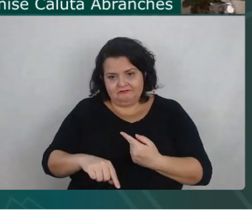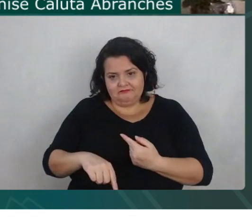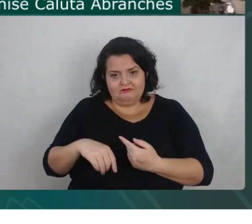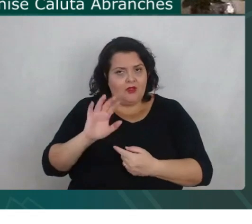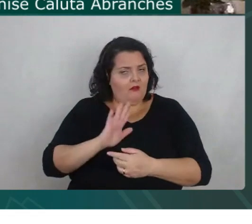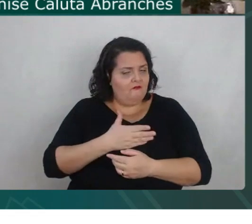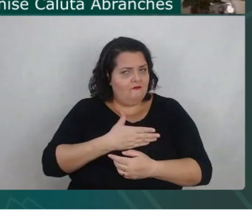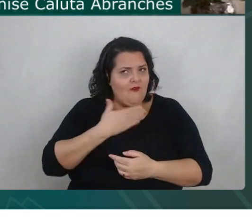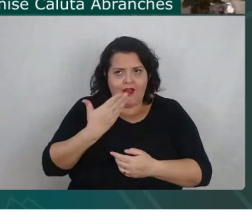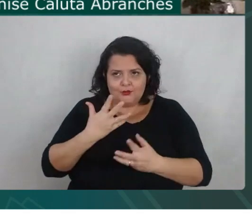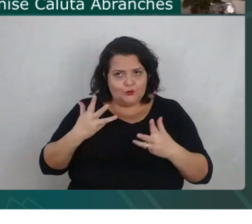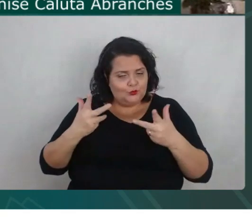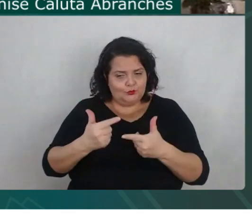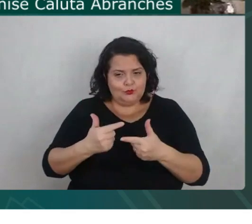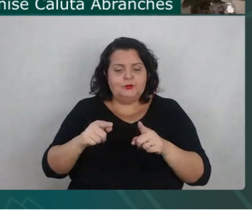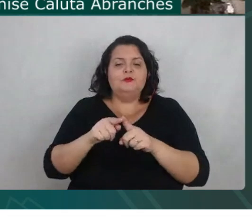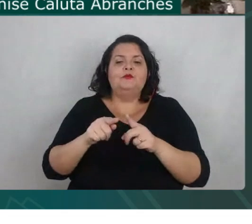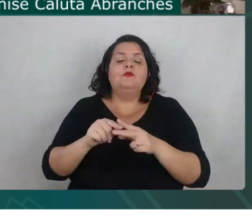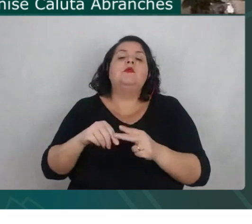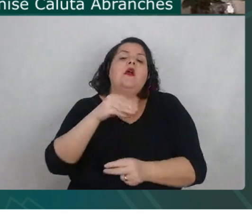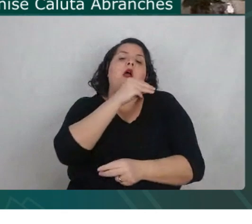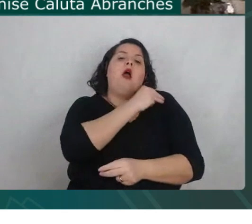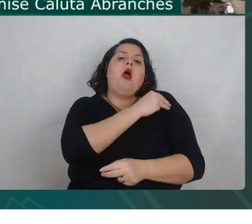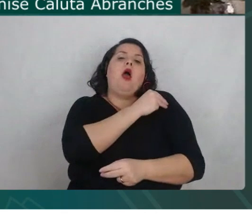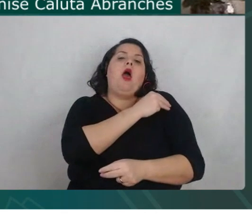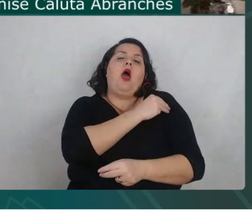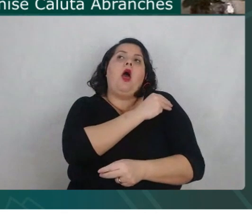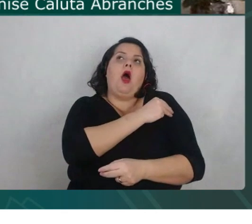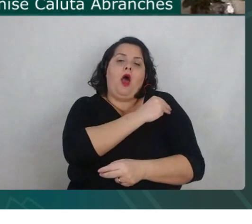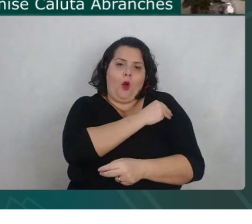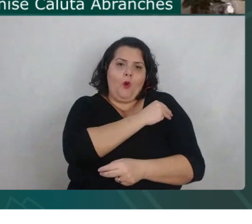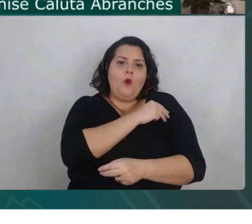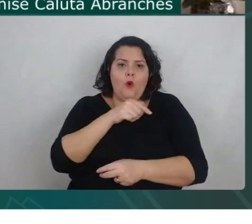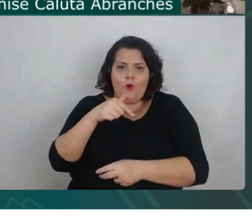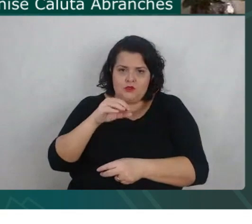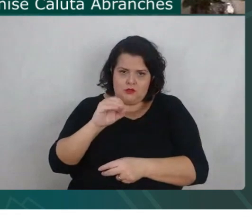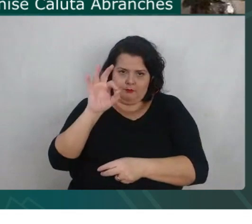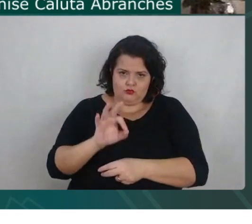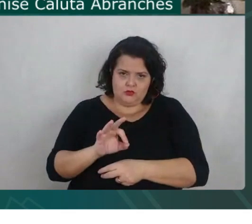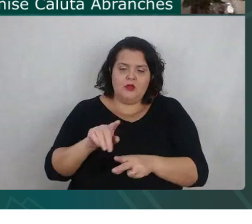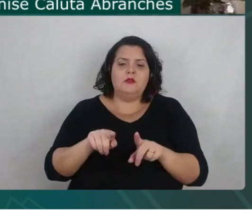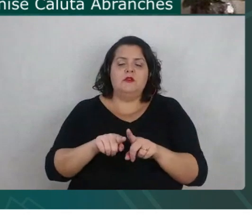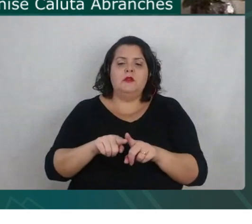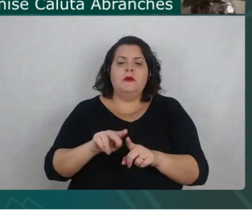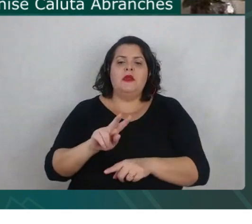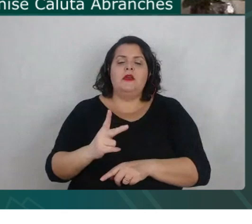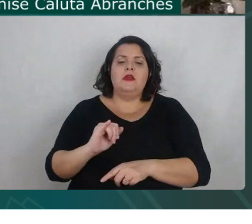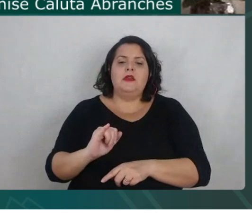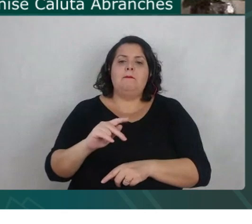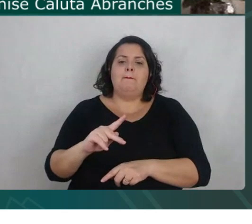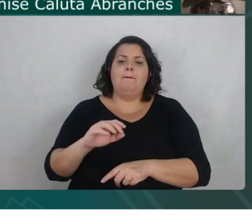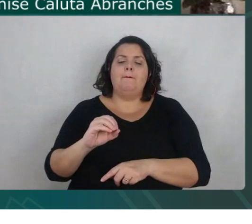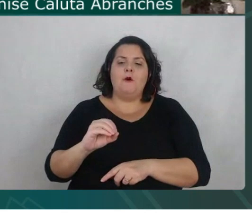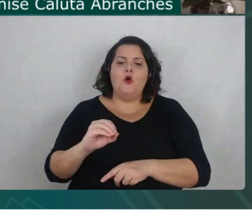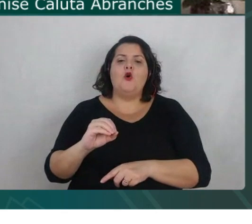produto álcool a 70 e o hipoclorito, que até eu recebi aqui falando sobre a Cândida, né? Ser recomendado usar a Cândida. A